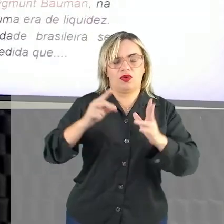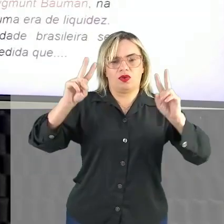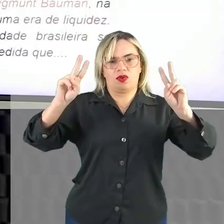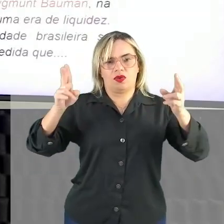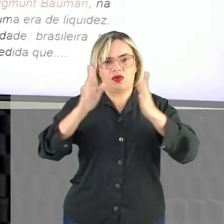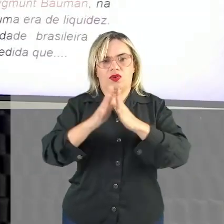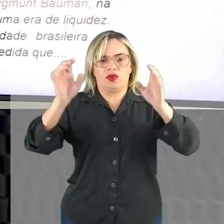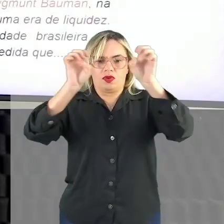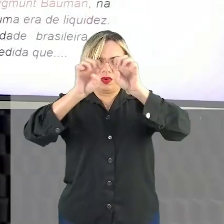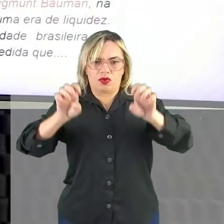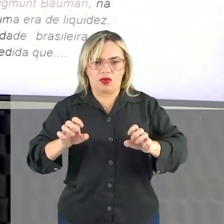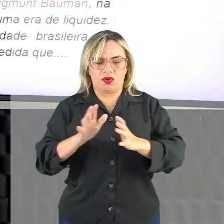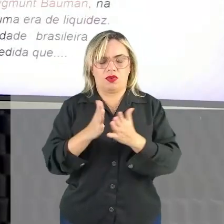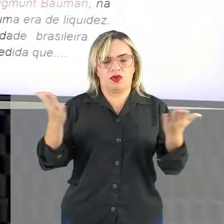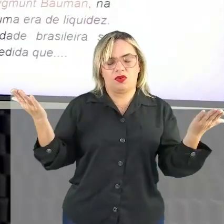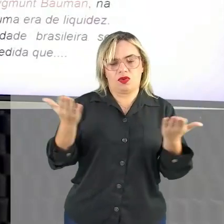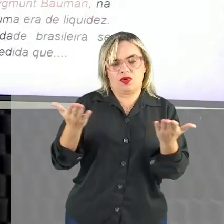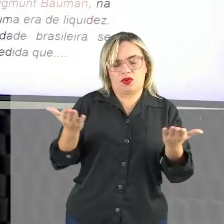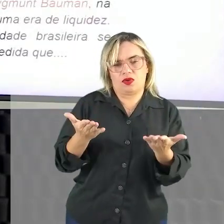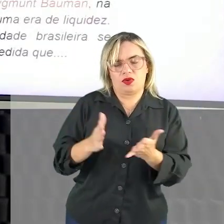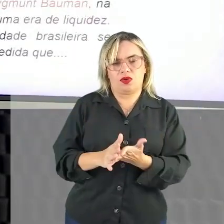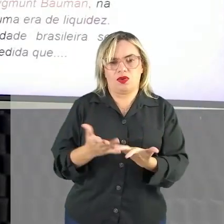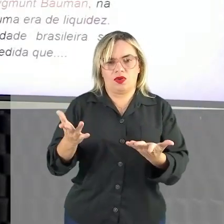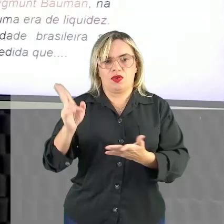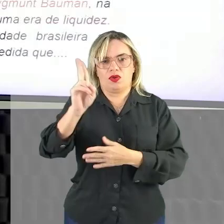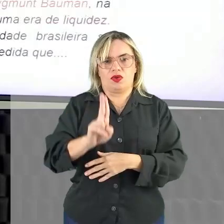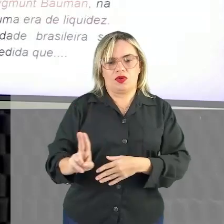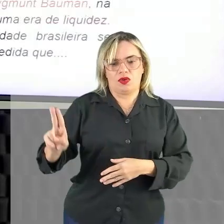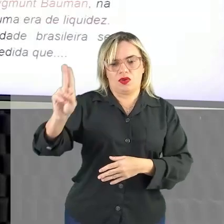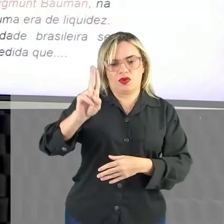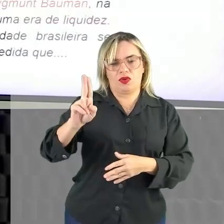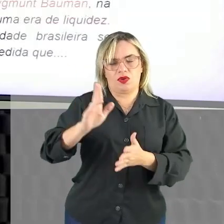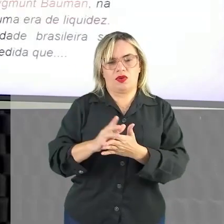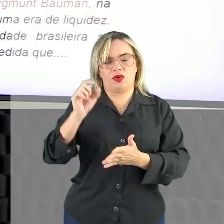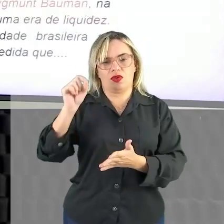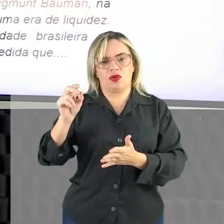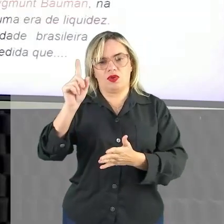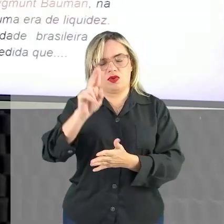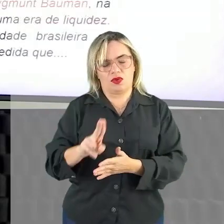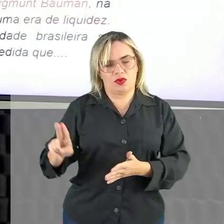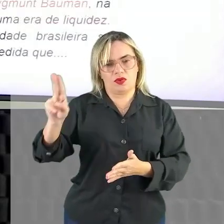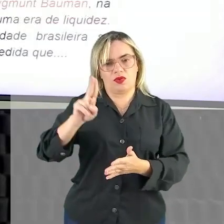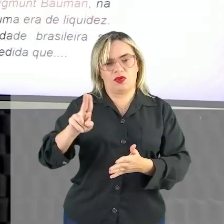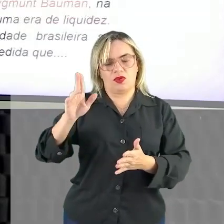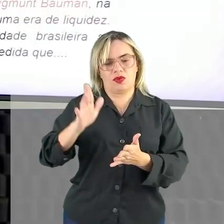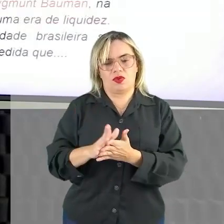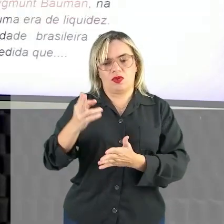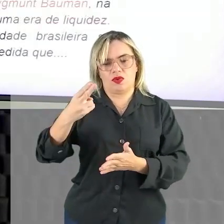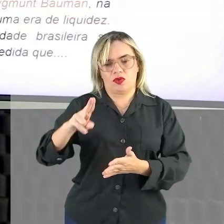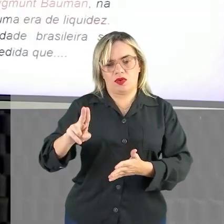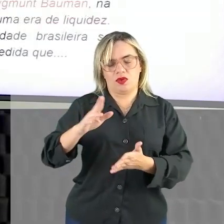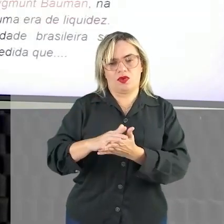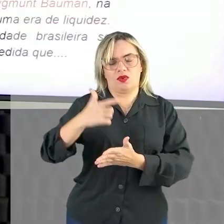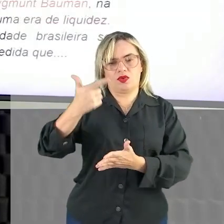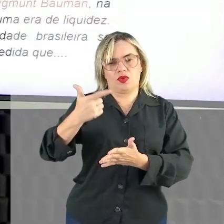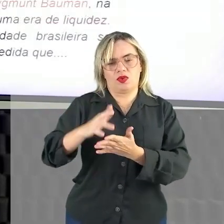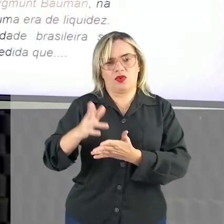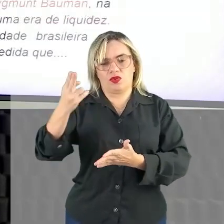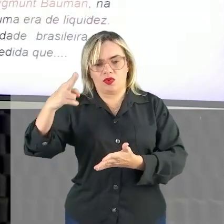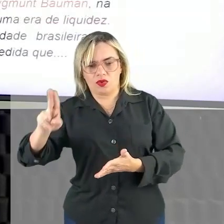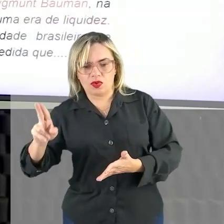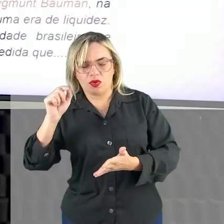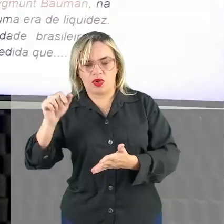está aprendendo agora é a estrutura que você vai ver na universidade. Na universidade você vai colocar o nome, o sobrenome,